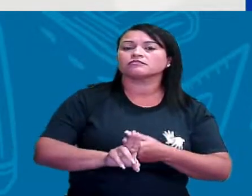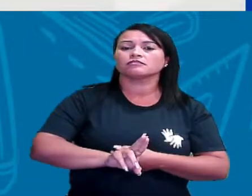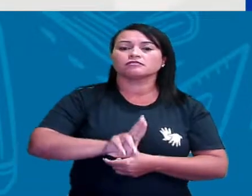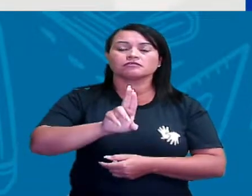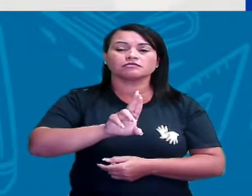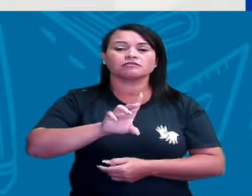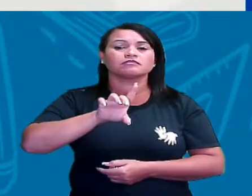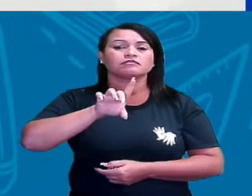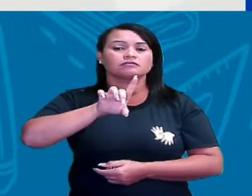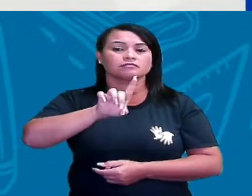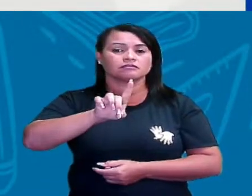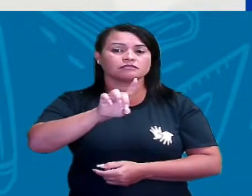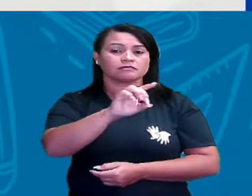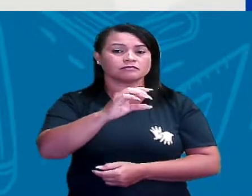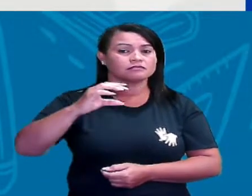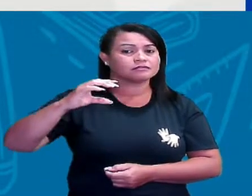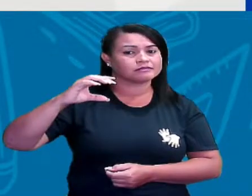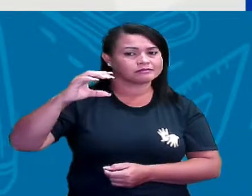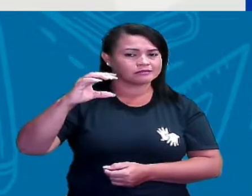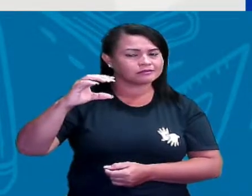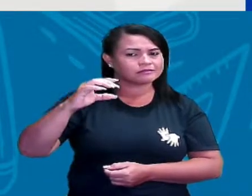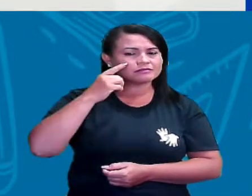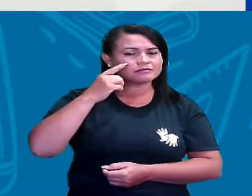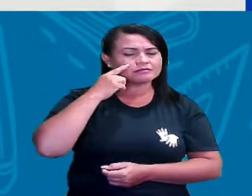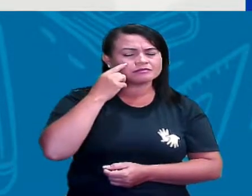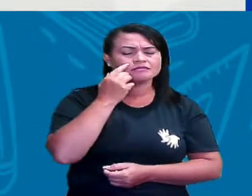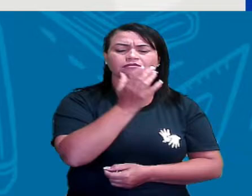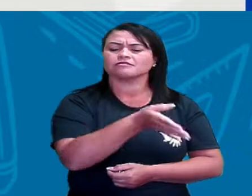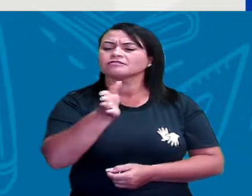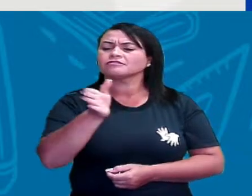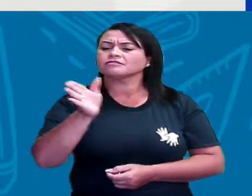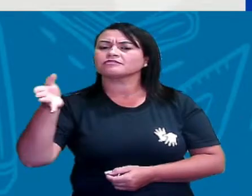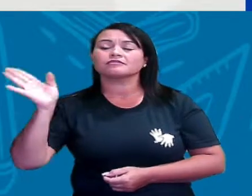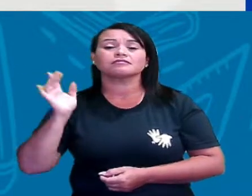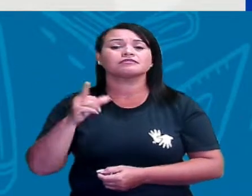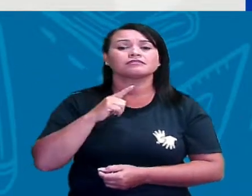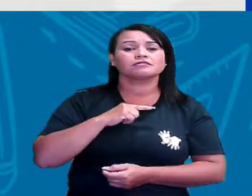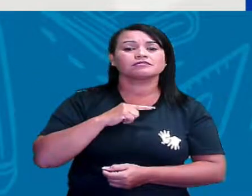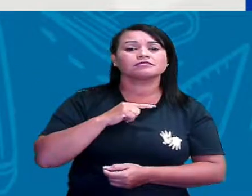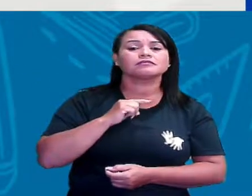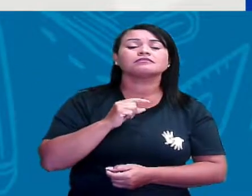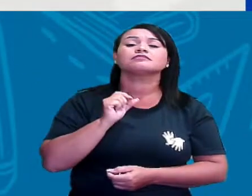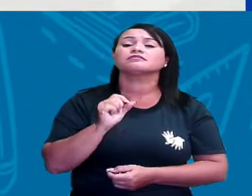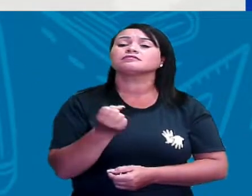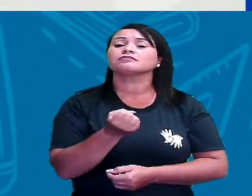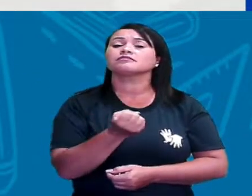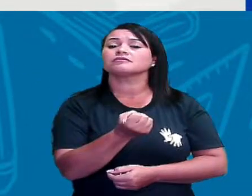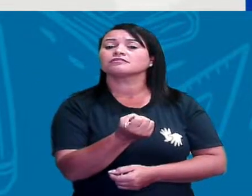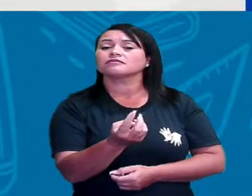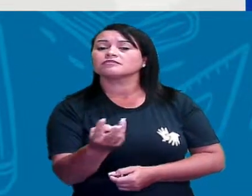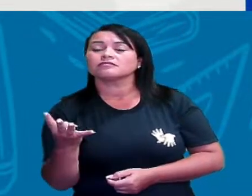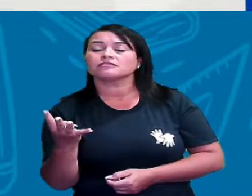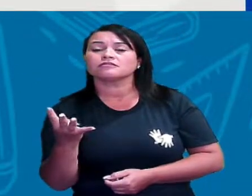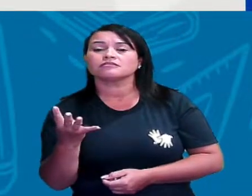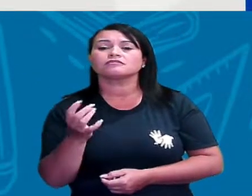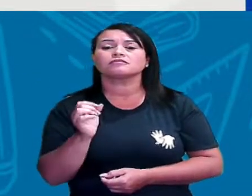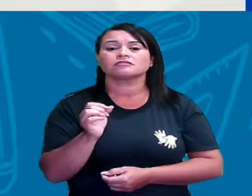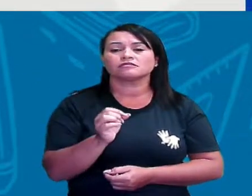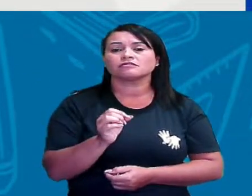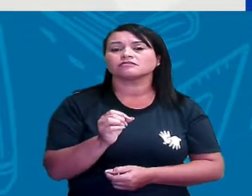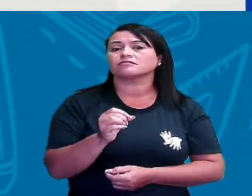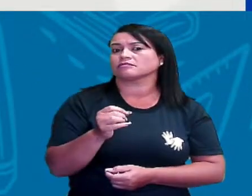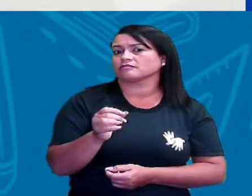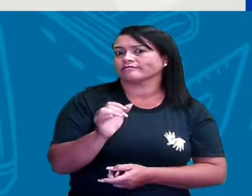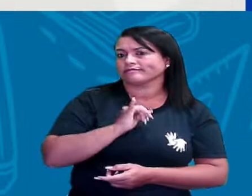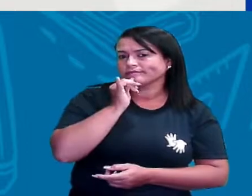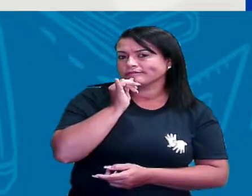e centenas. E assim sucessivamente. Nesse sistema, quando colocamos o número 0 à direita de um